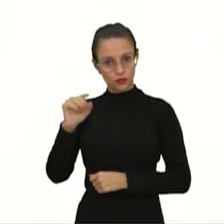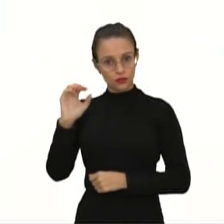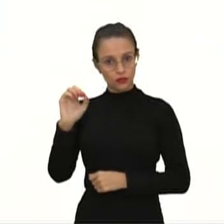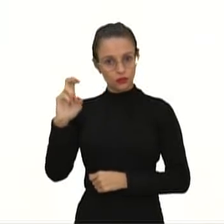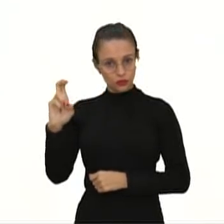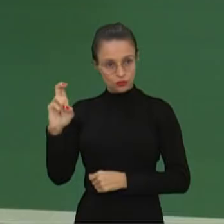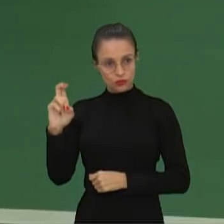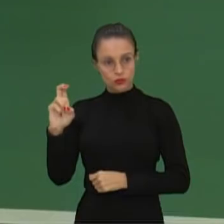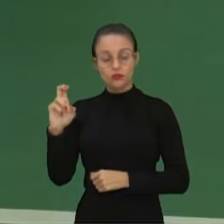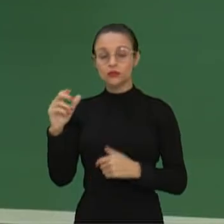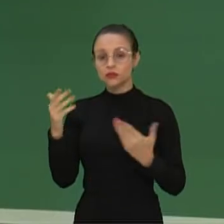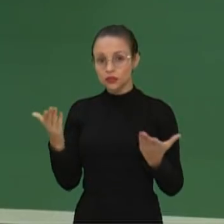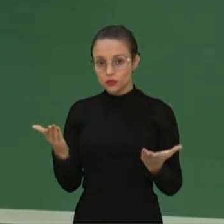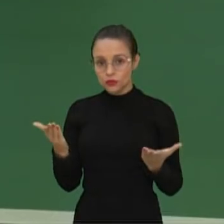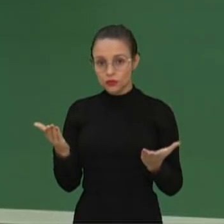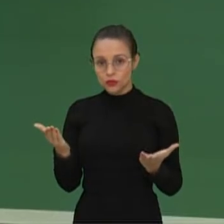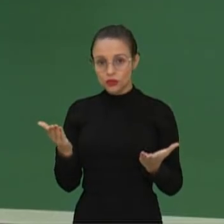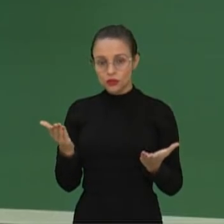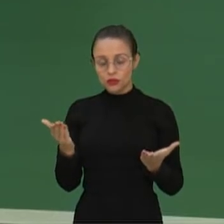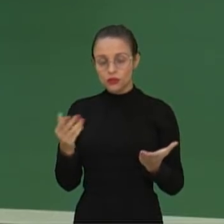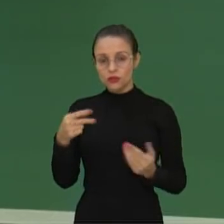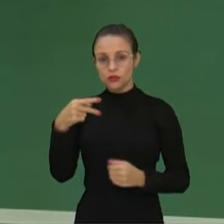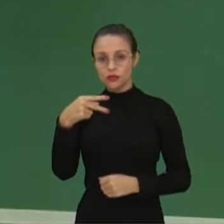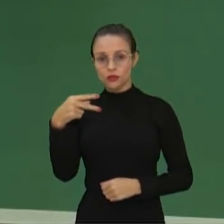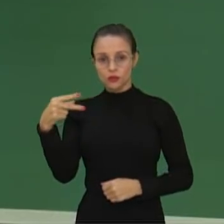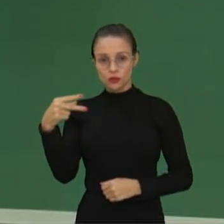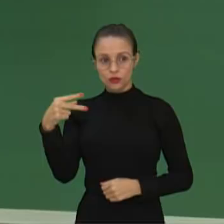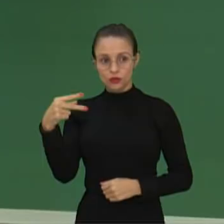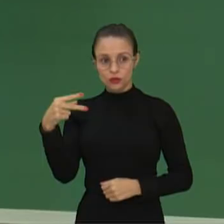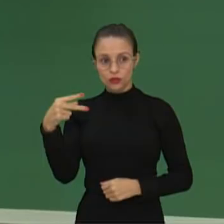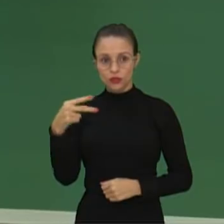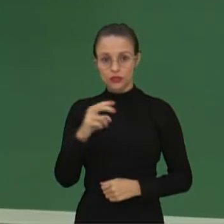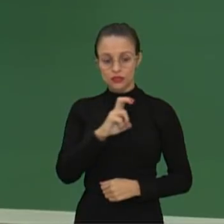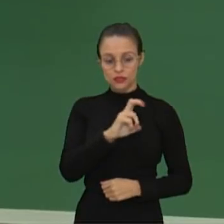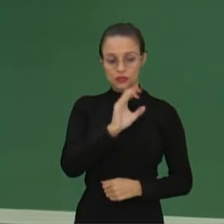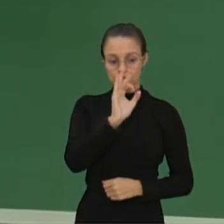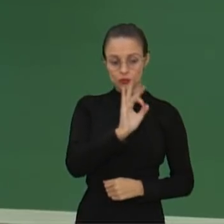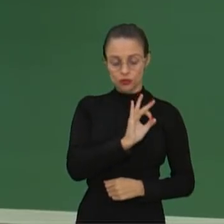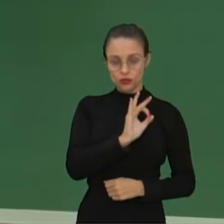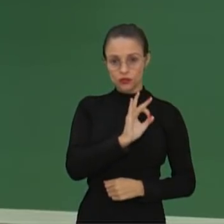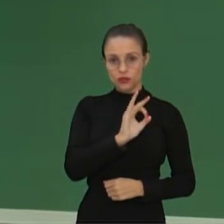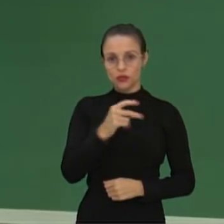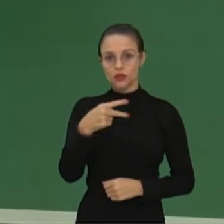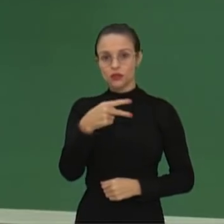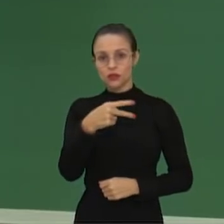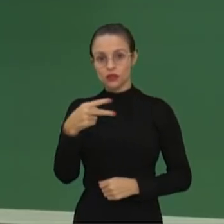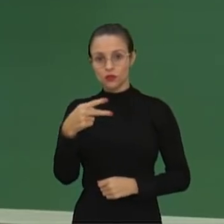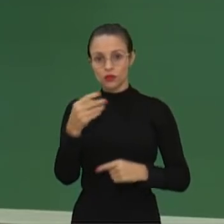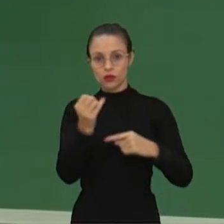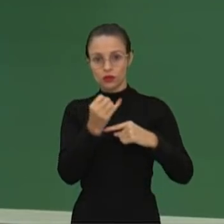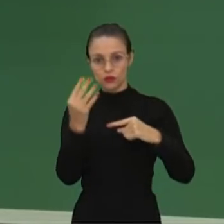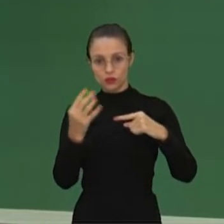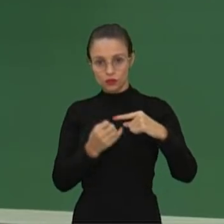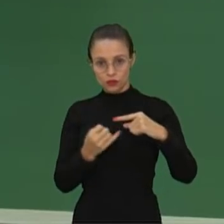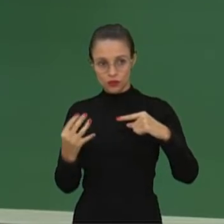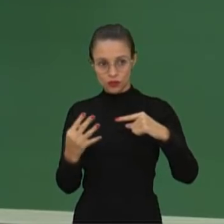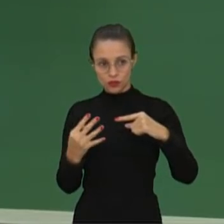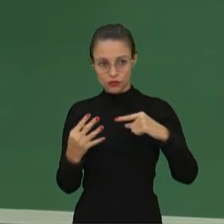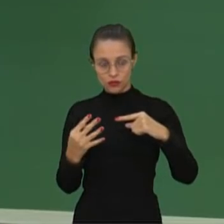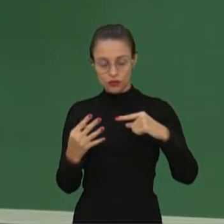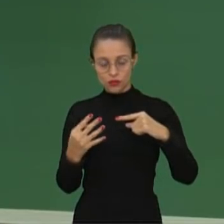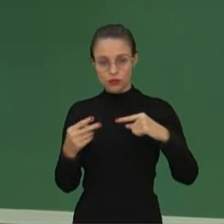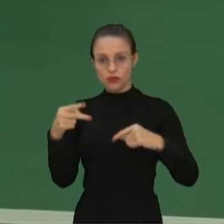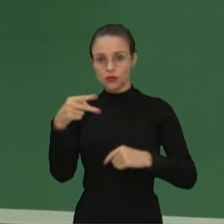0,05, tá? Então, nós temos uma igualdade, 5% em forma de fração,